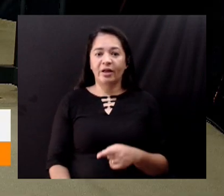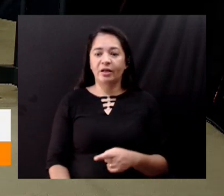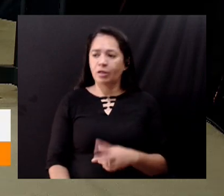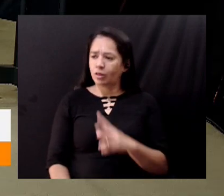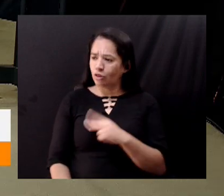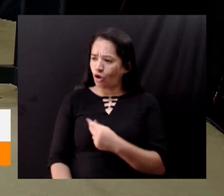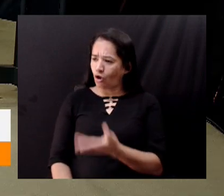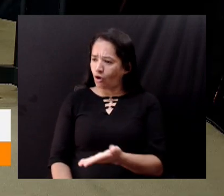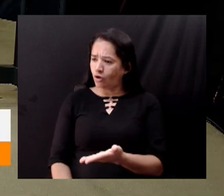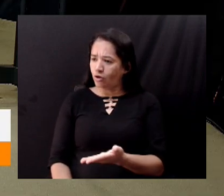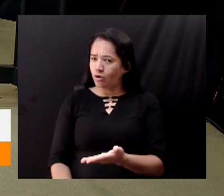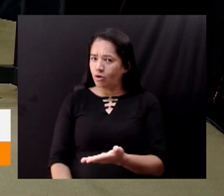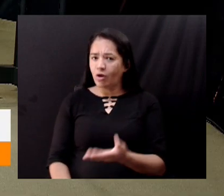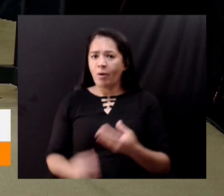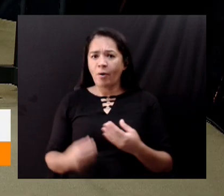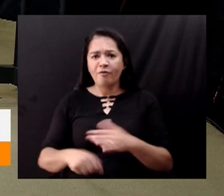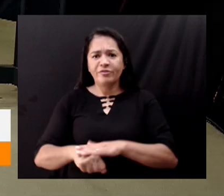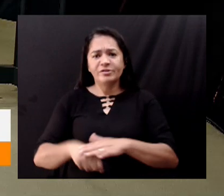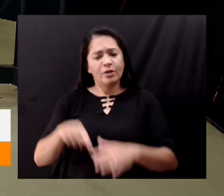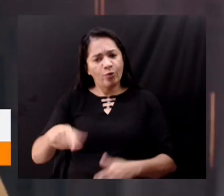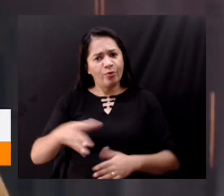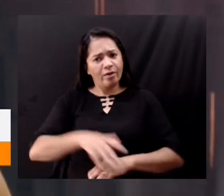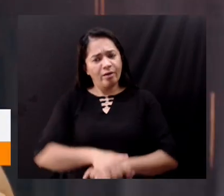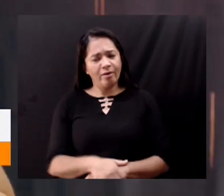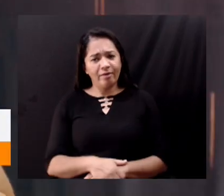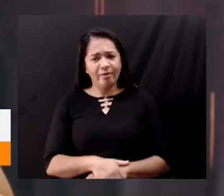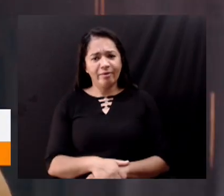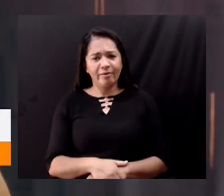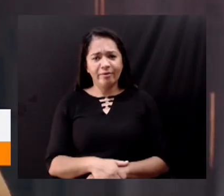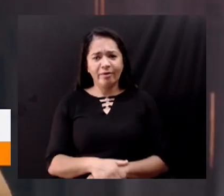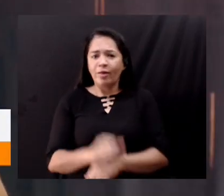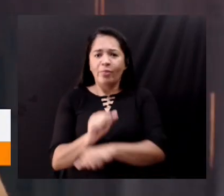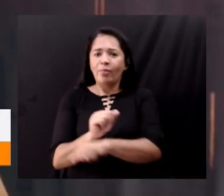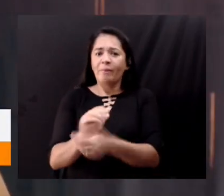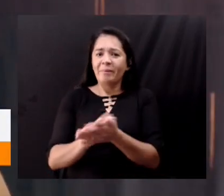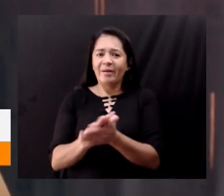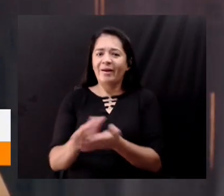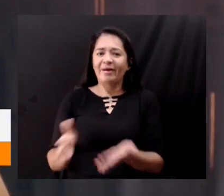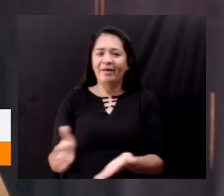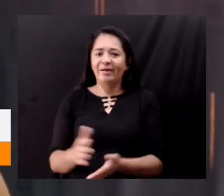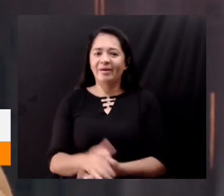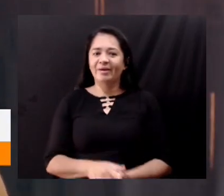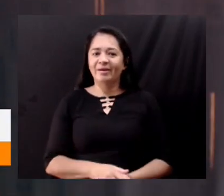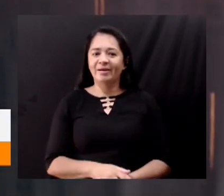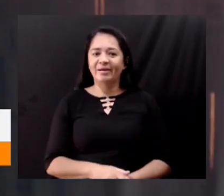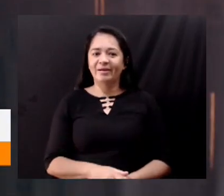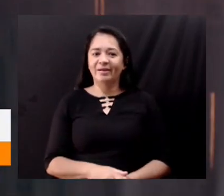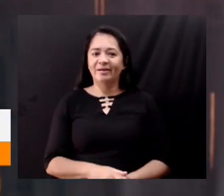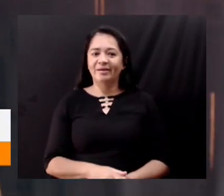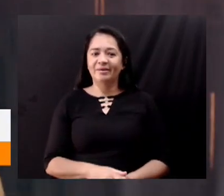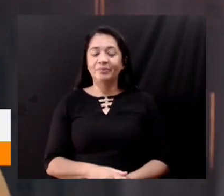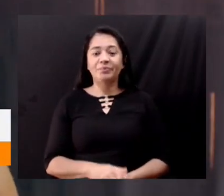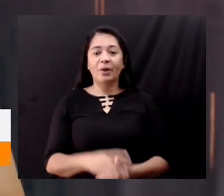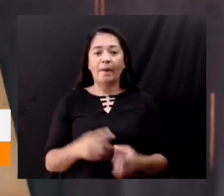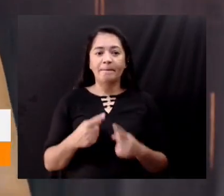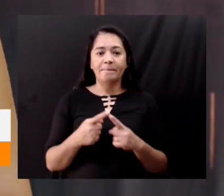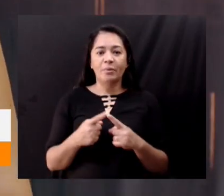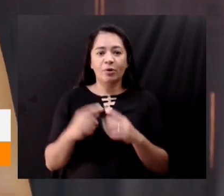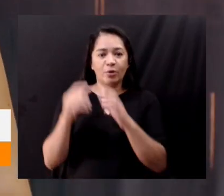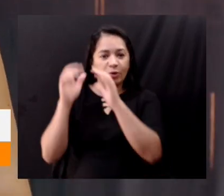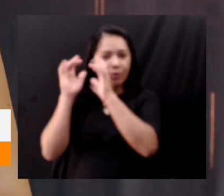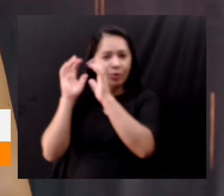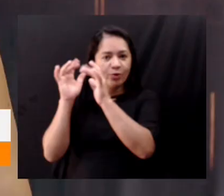o quê nesse serzinho?", né? Exato. Então, como ele fica ali com o cérebro hiperativado,